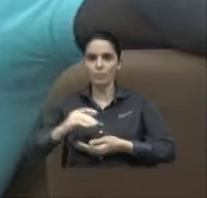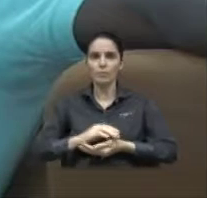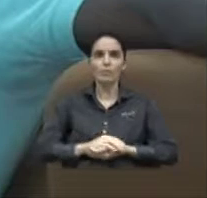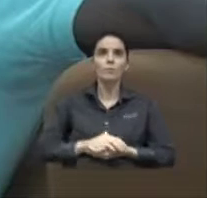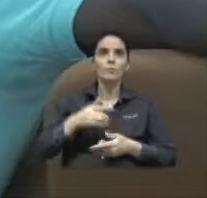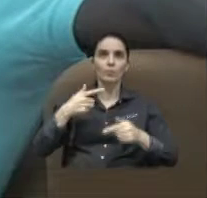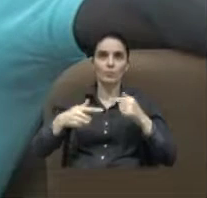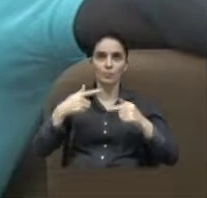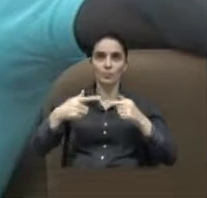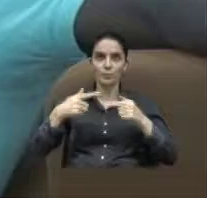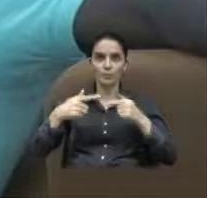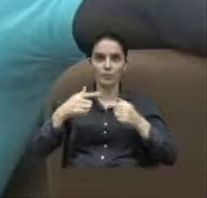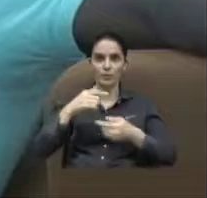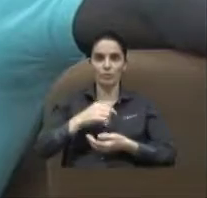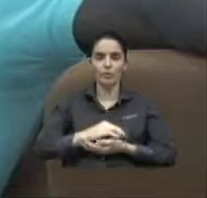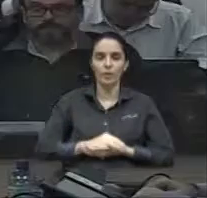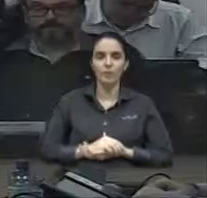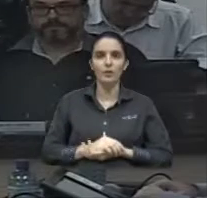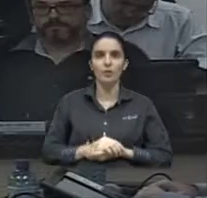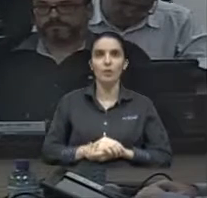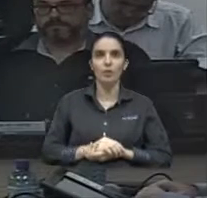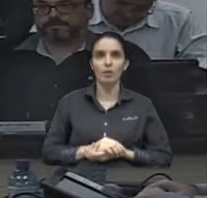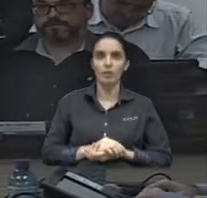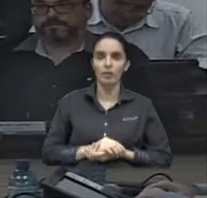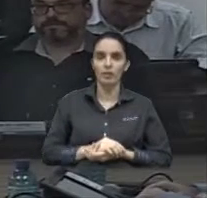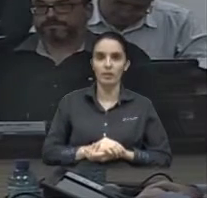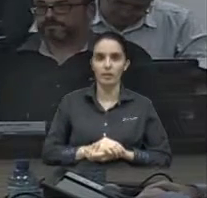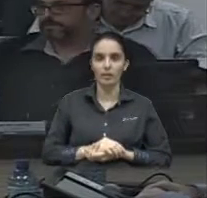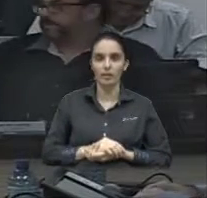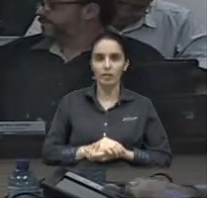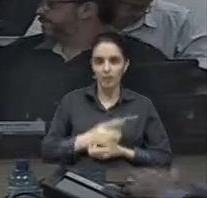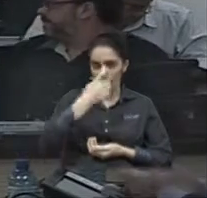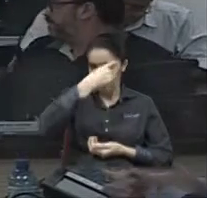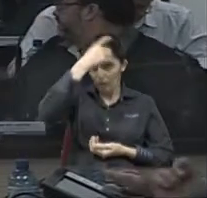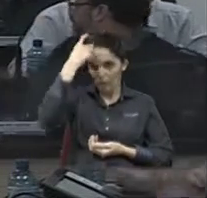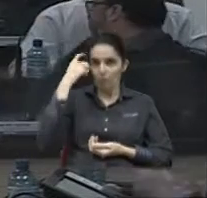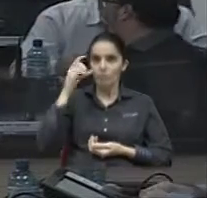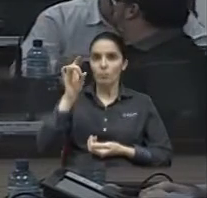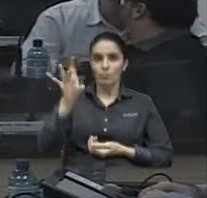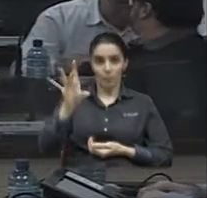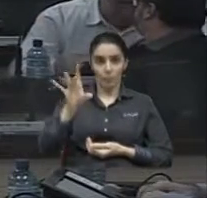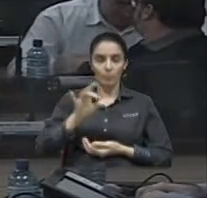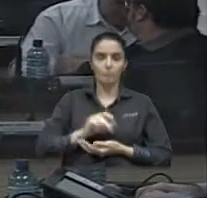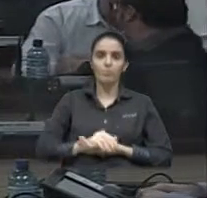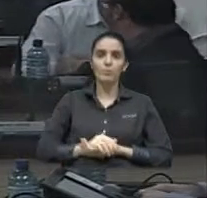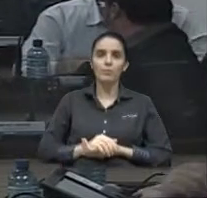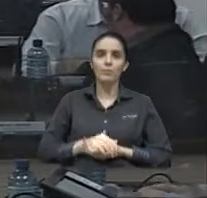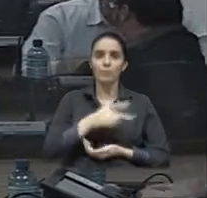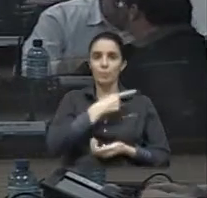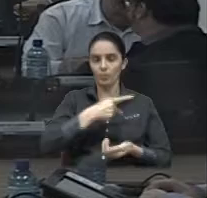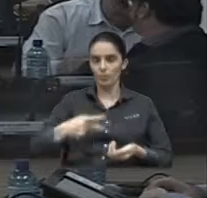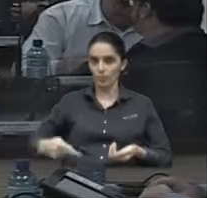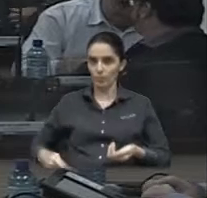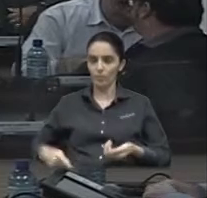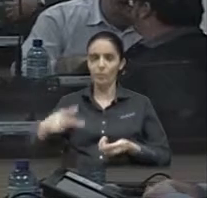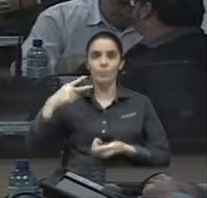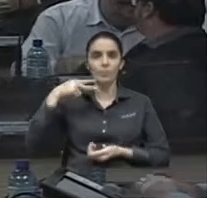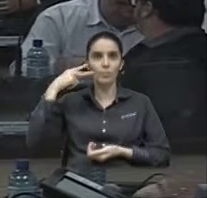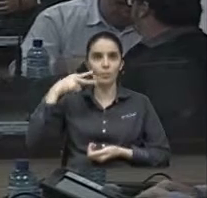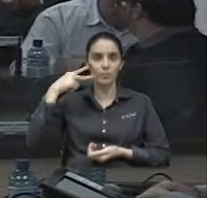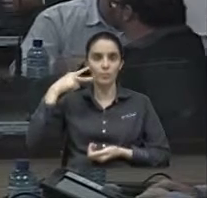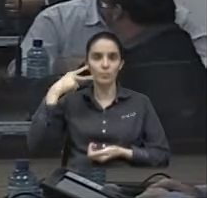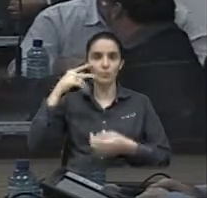Continue a discussão. Quero discutir, presidente. Com a palavra, o vereador Wagner Barbosa. Senhor presidente, nobres pares,